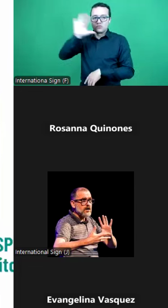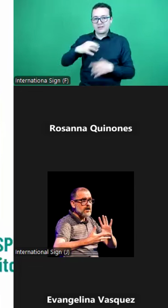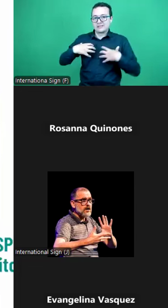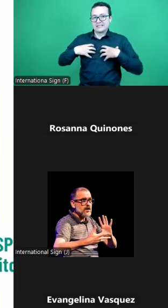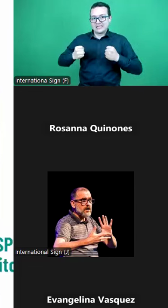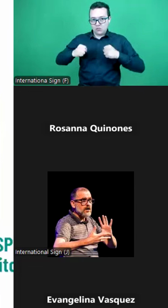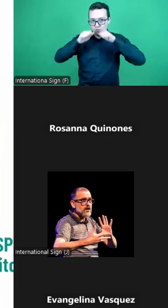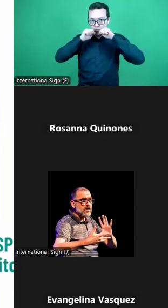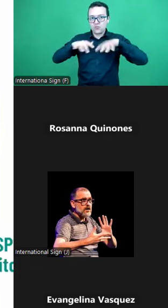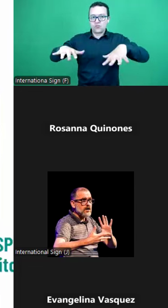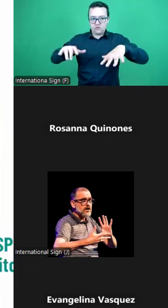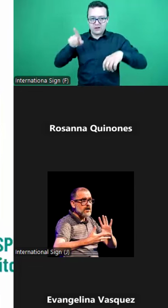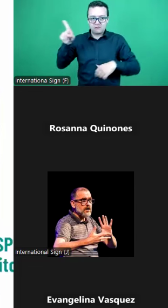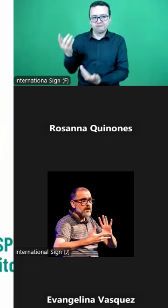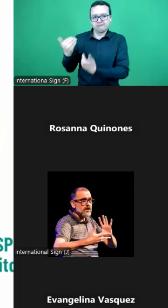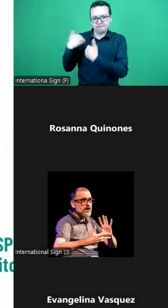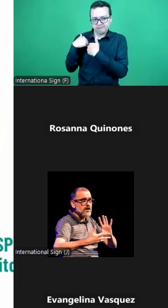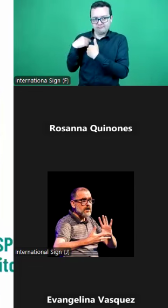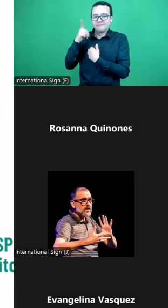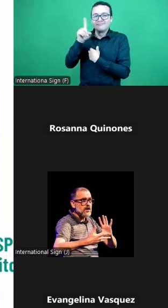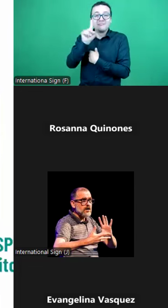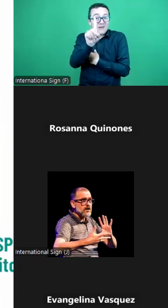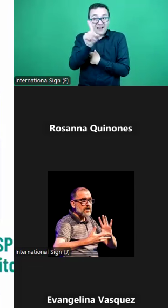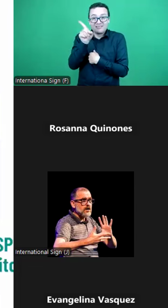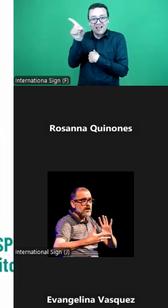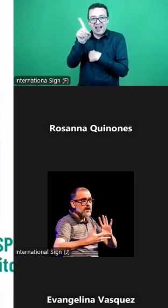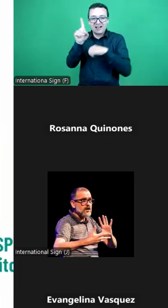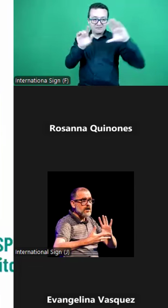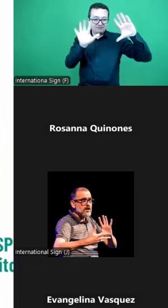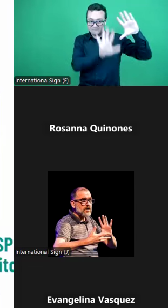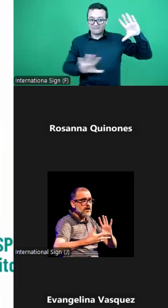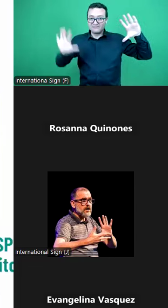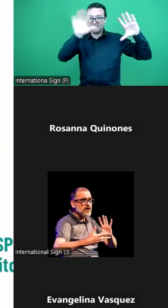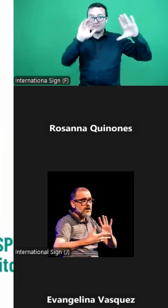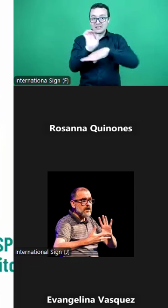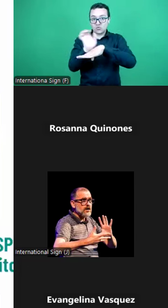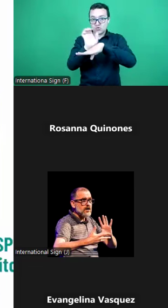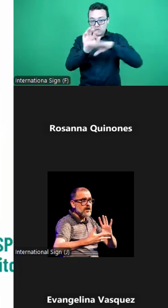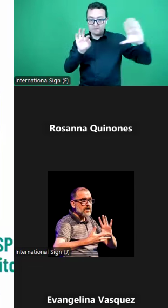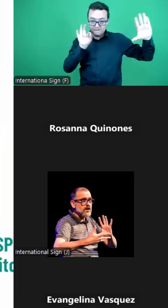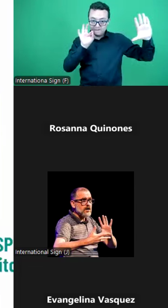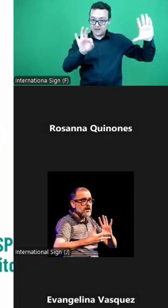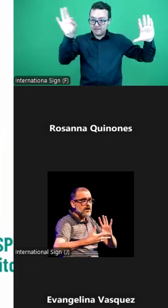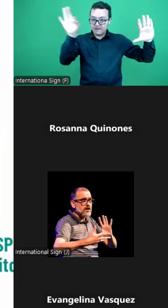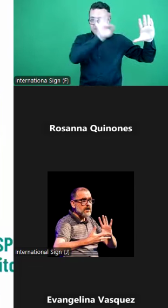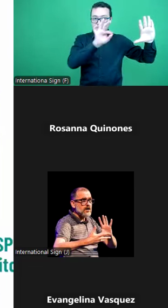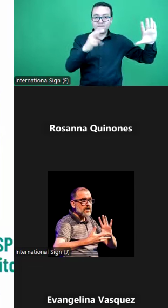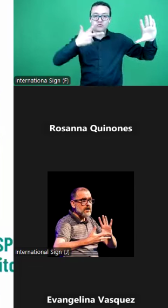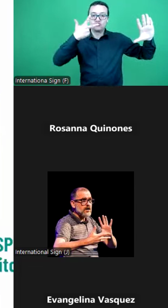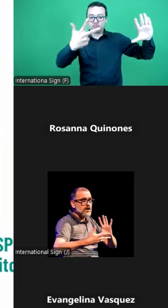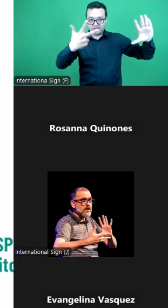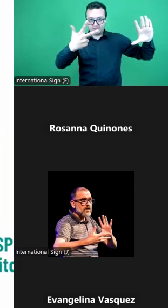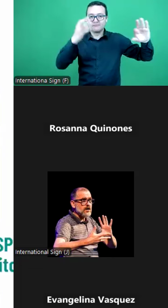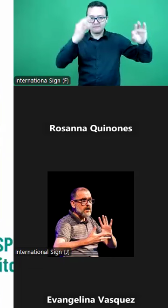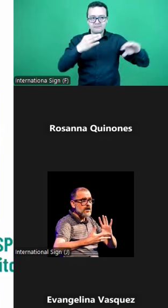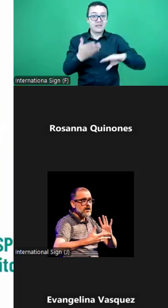laboratório de referência ao nível nacional, pela locação geográfica, onde todas